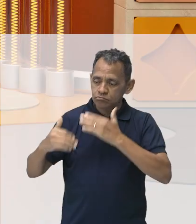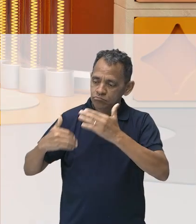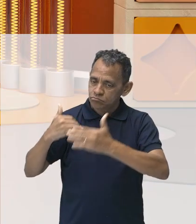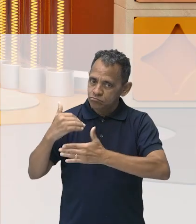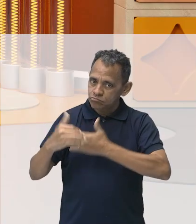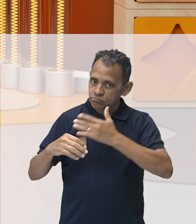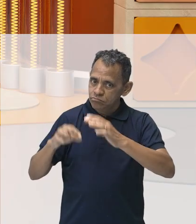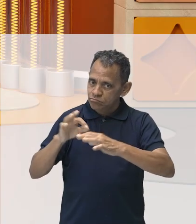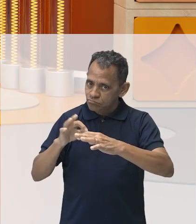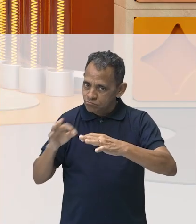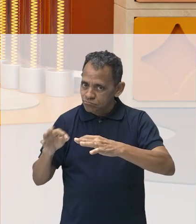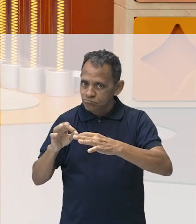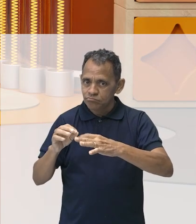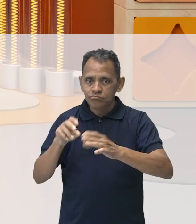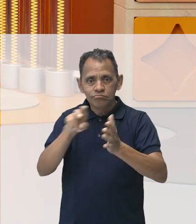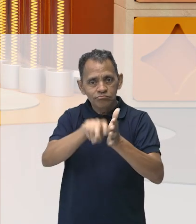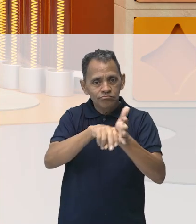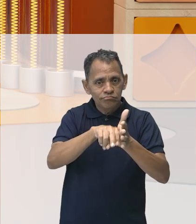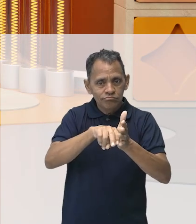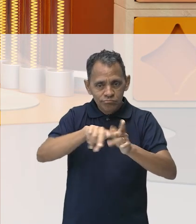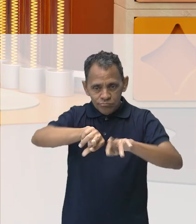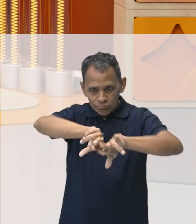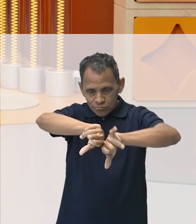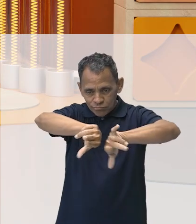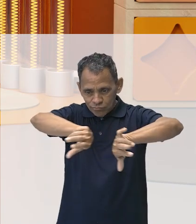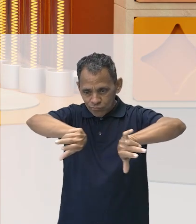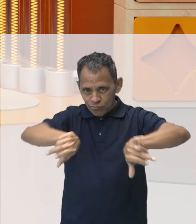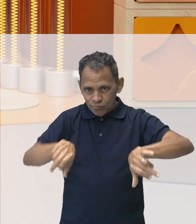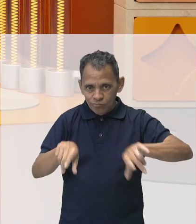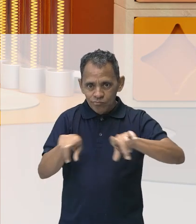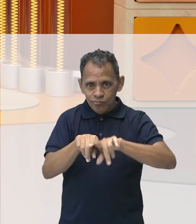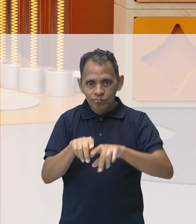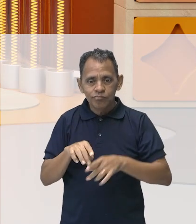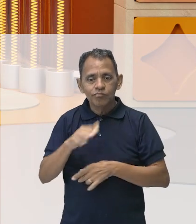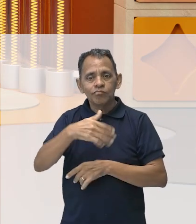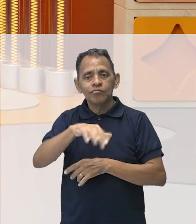de agricultura, pecuária e extrativismo, gente, a parte da